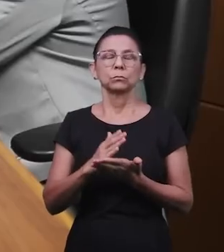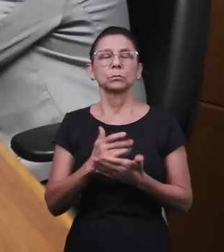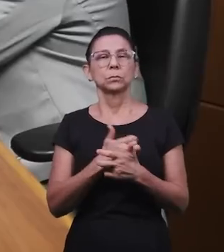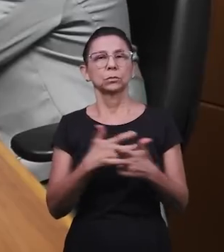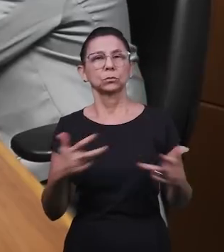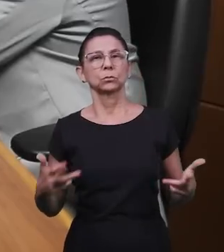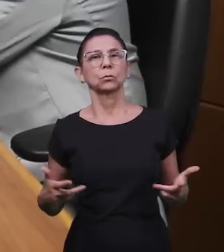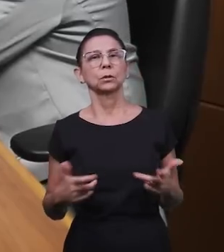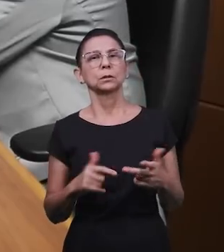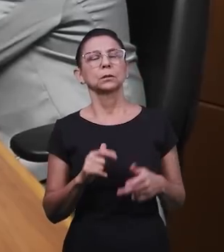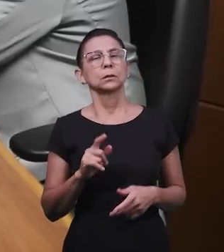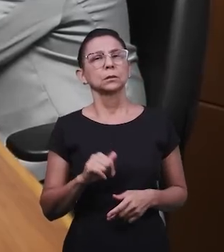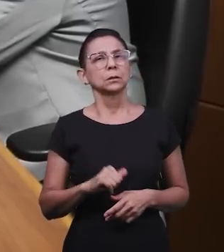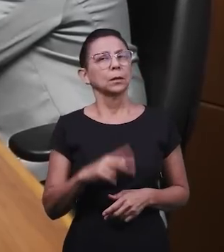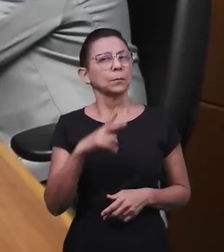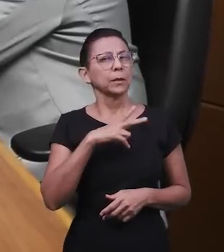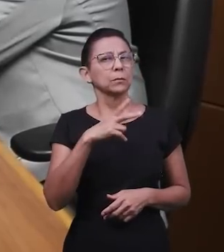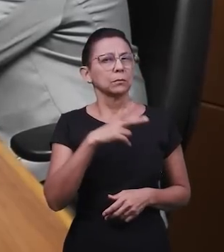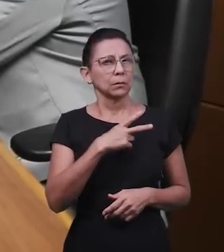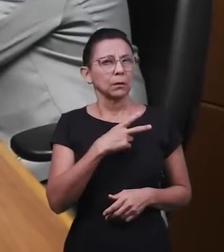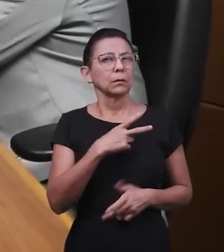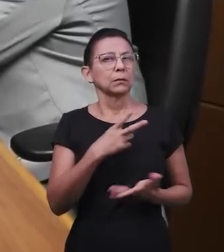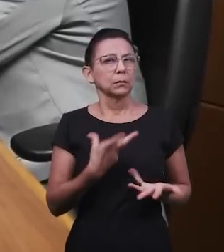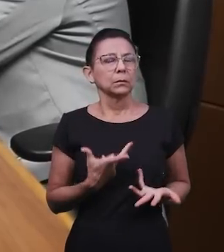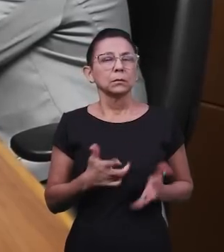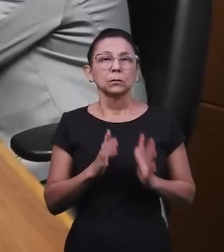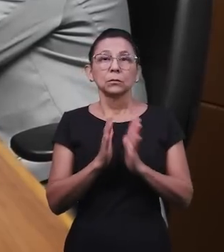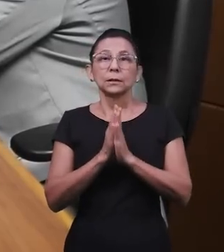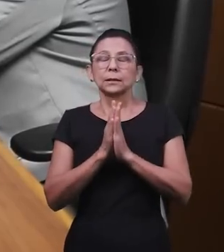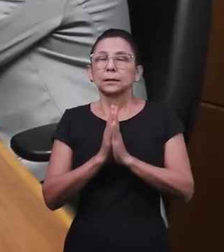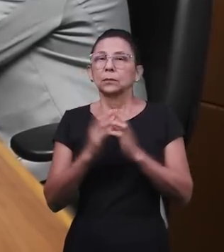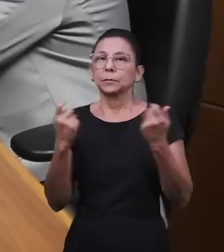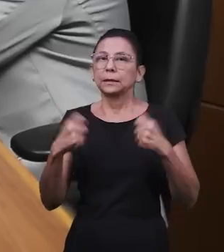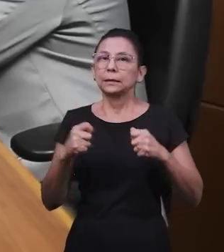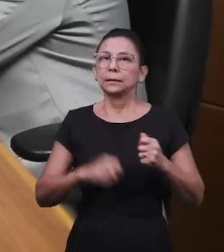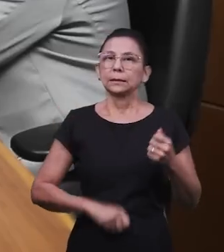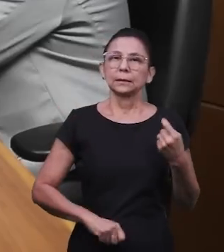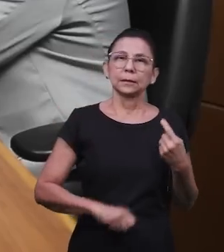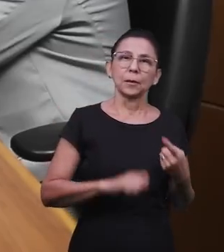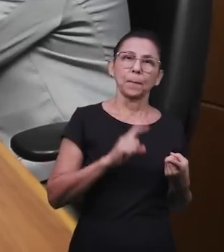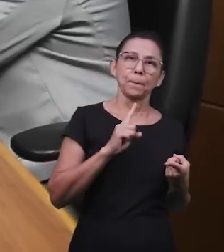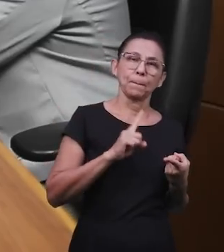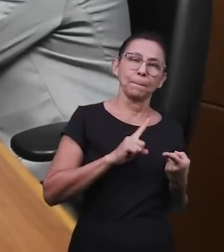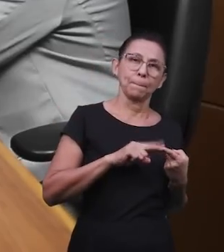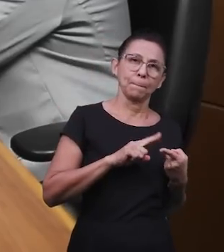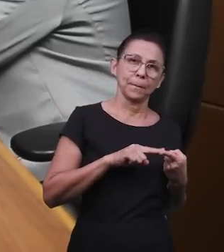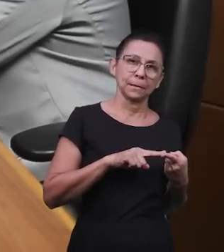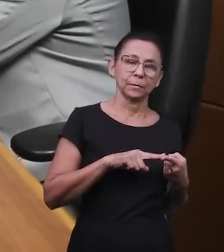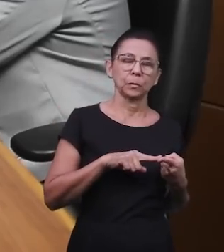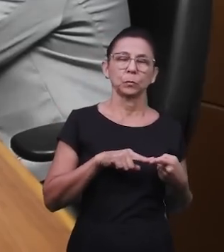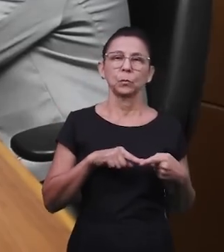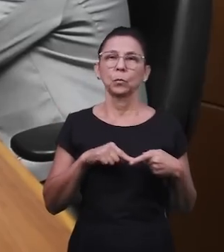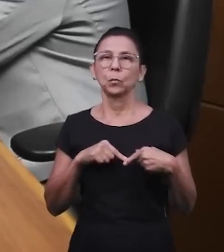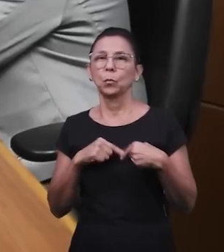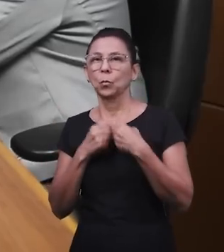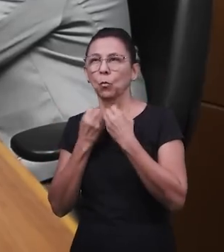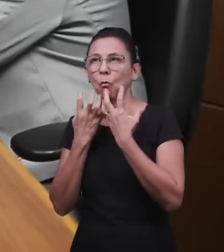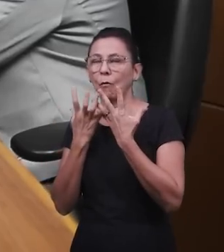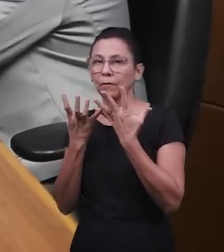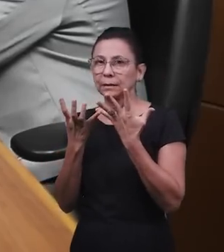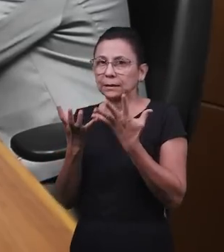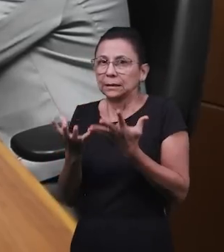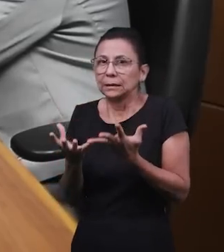oração precisa ser, primeiro, uma a uma a confissão e pedir a Deus para sondar.